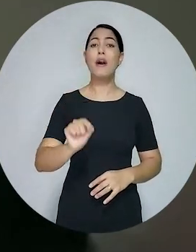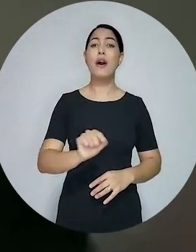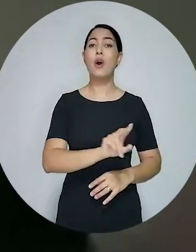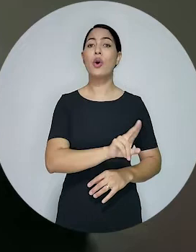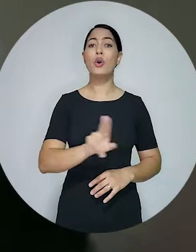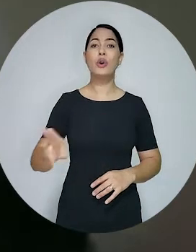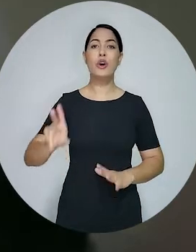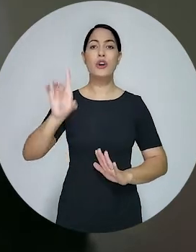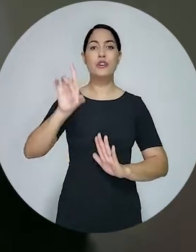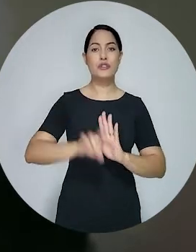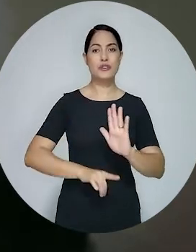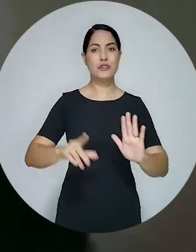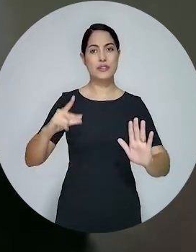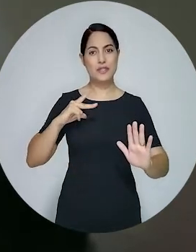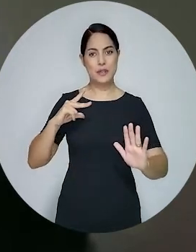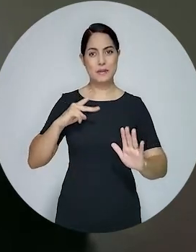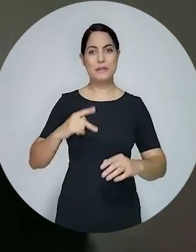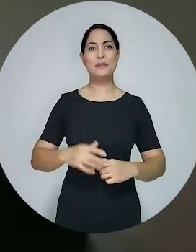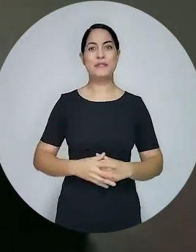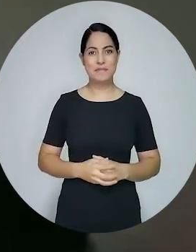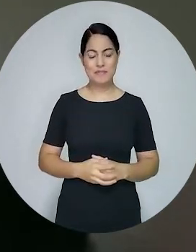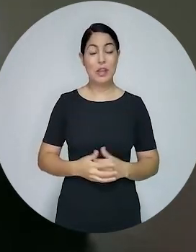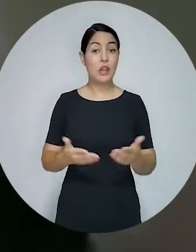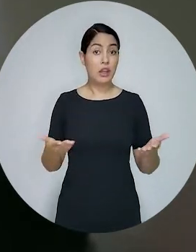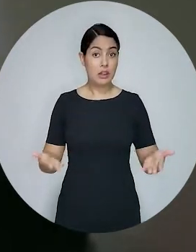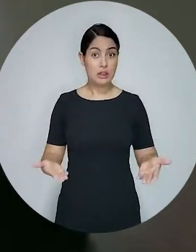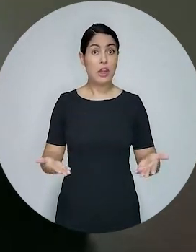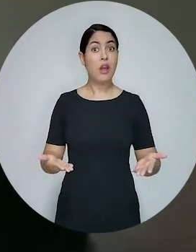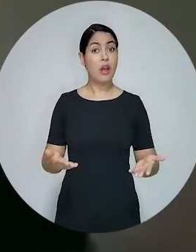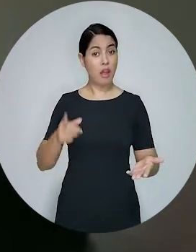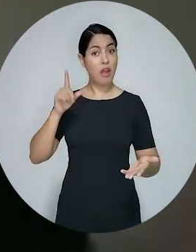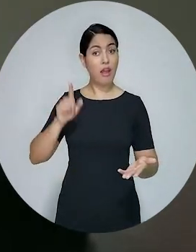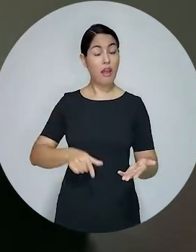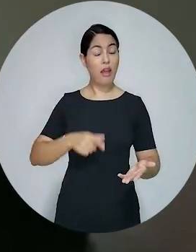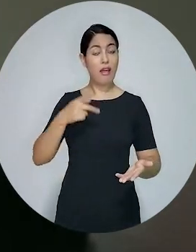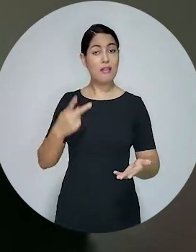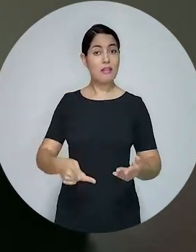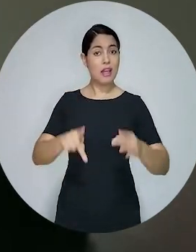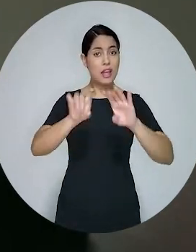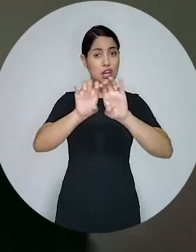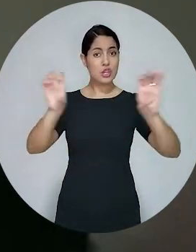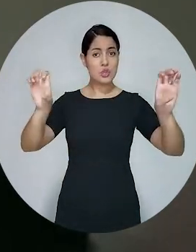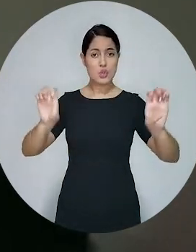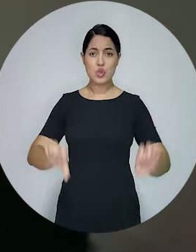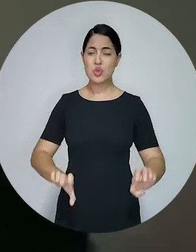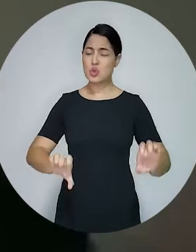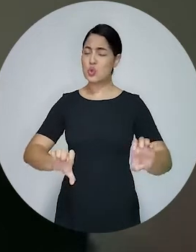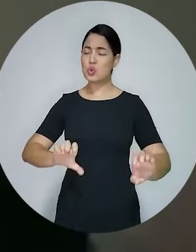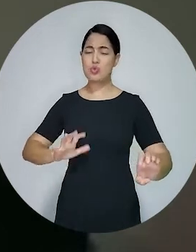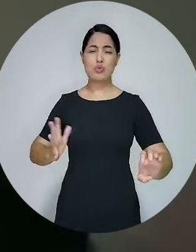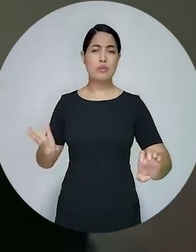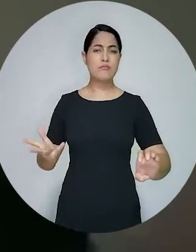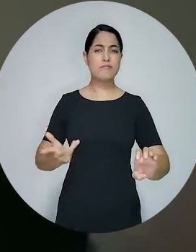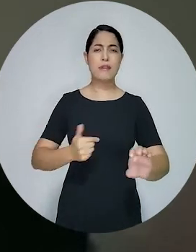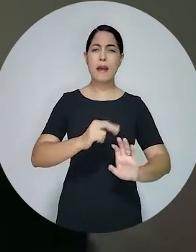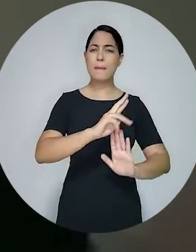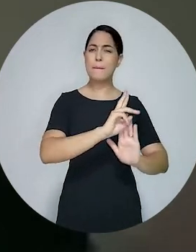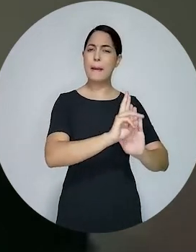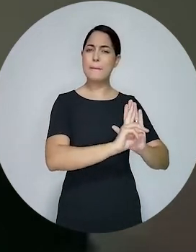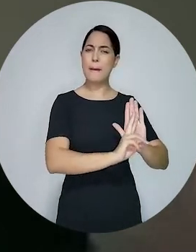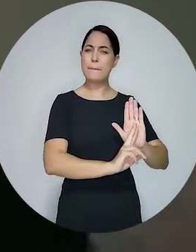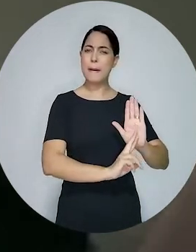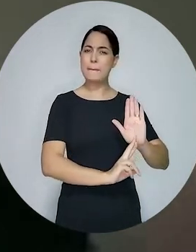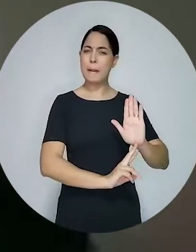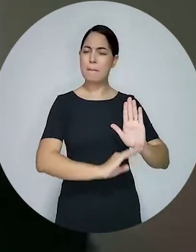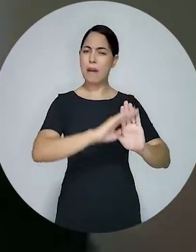pode chamar de direito privado, pois nele encontra-se o arcabouço máximo das